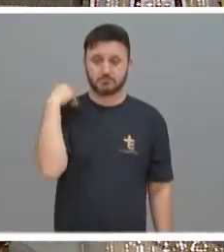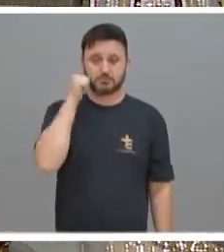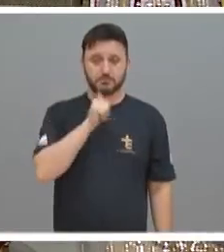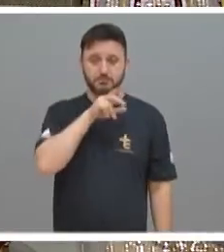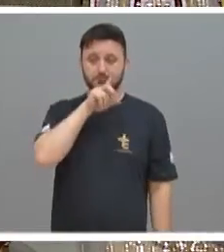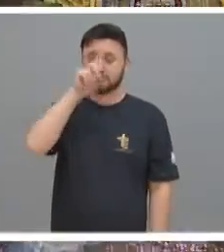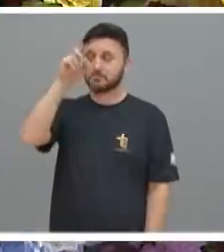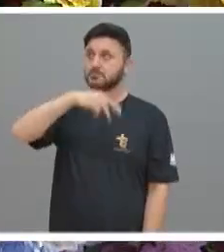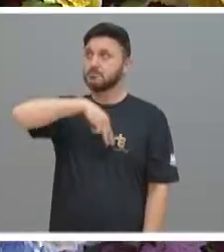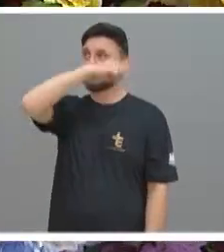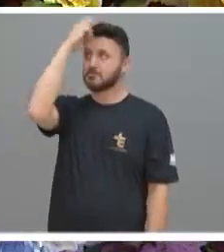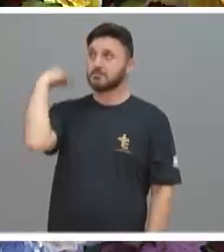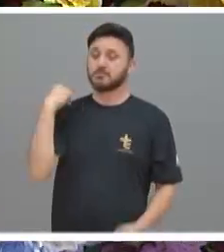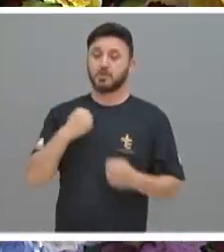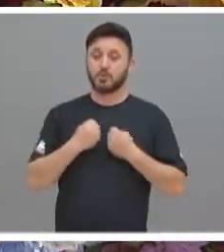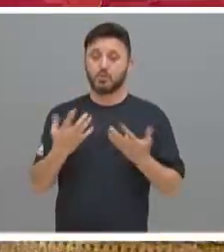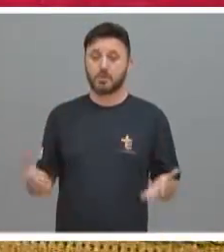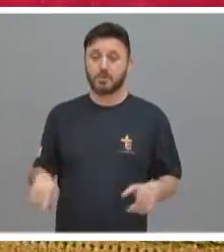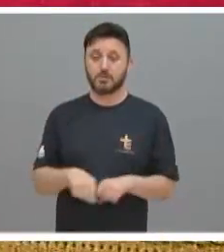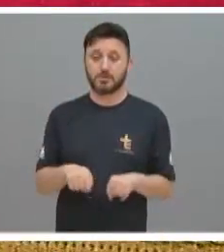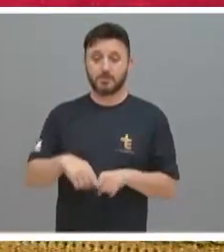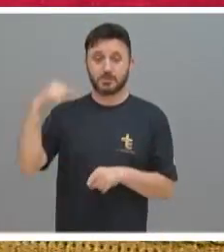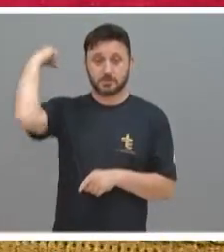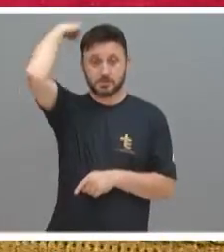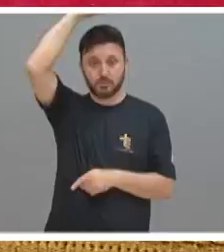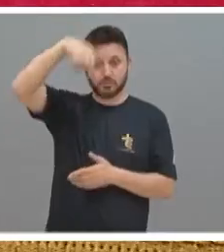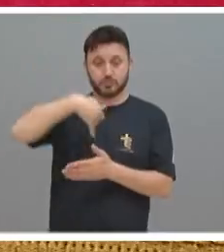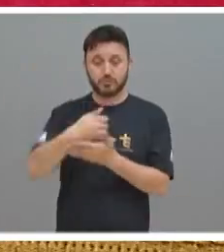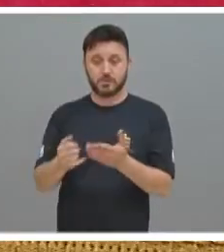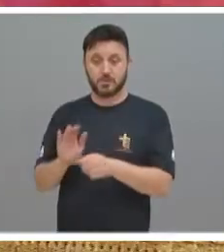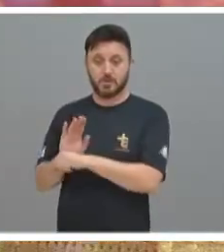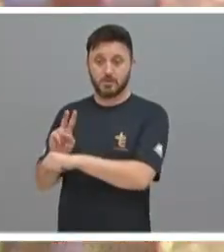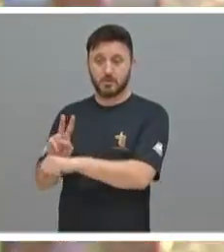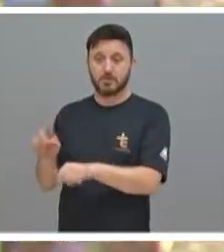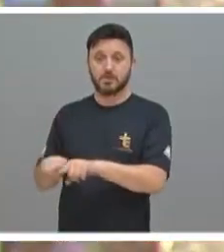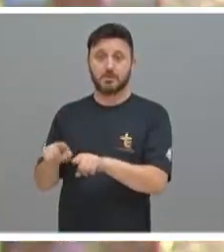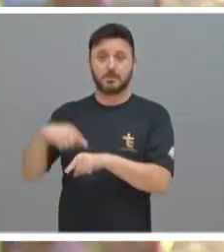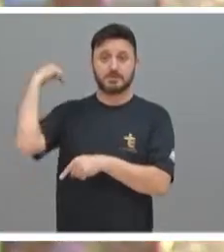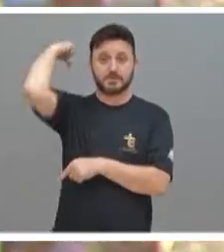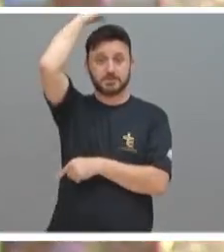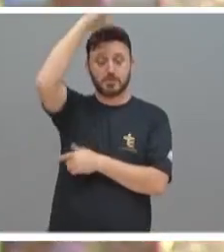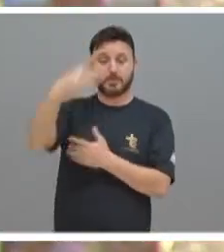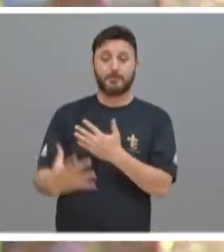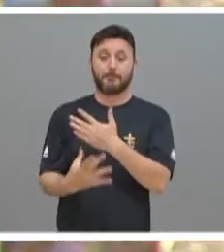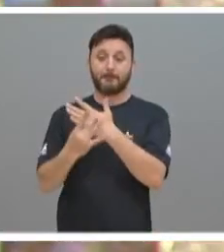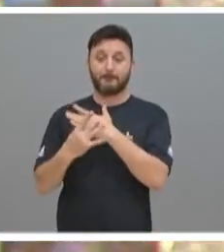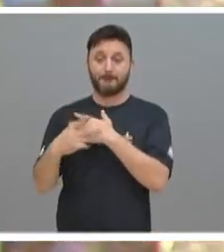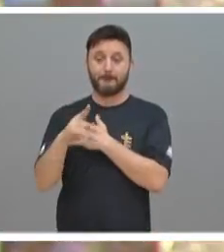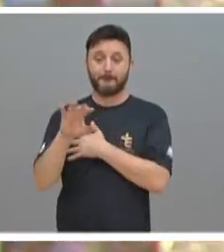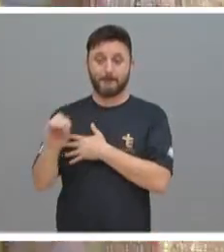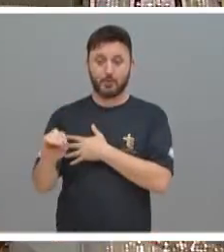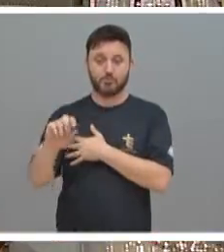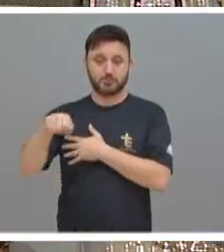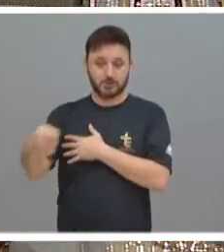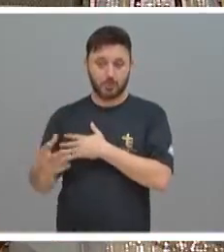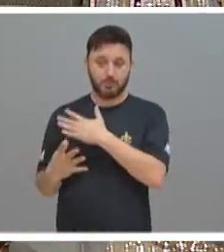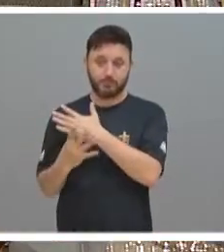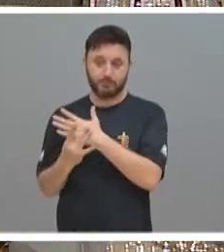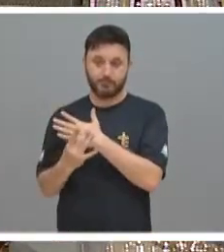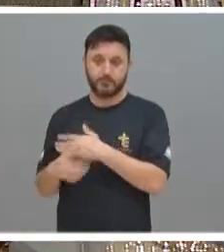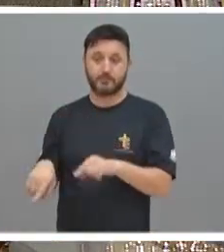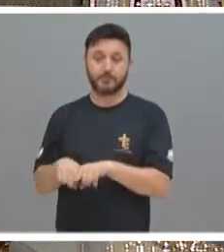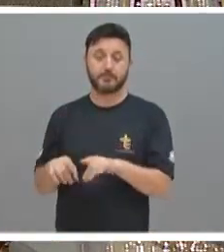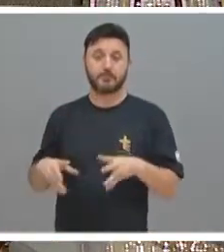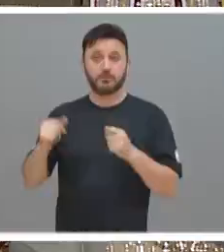Deus, Nossa Senhora de Guadalupe, São José, providenciai, São Pio de Pietrelcina, intercessor da obra, e todos os que